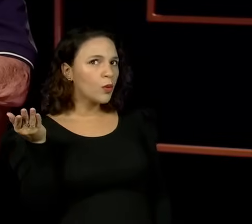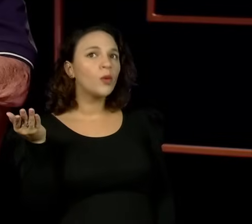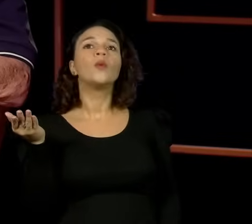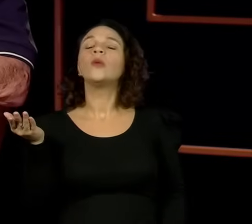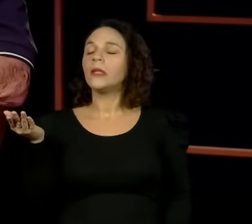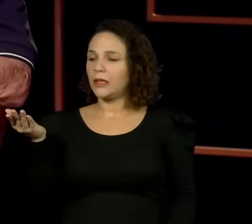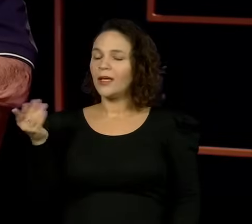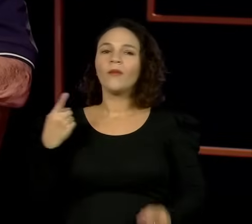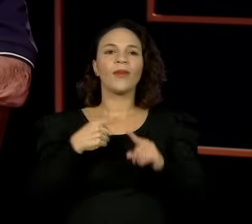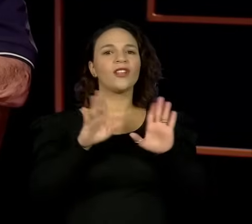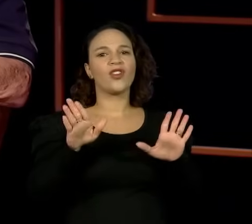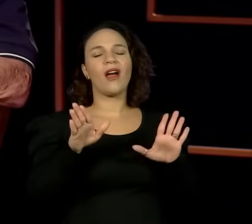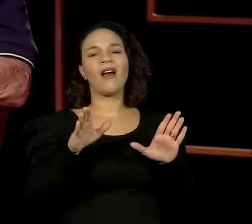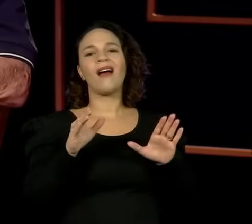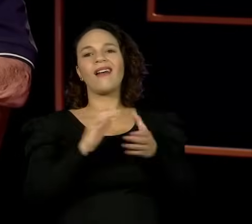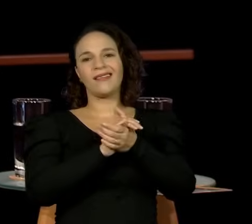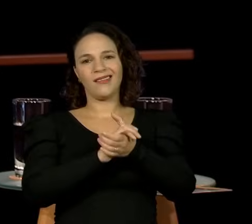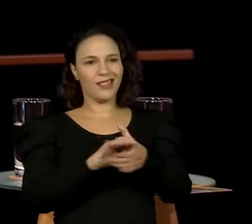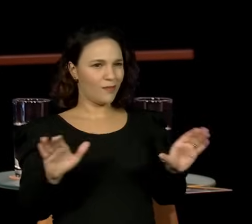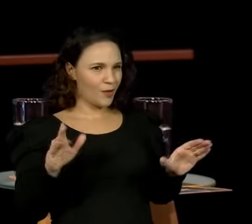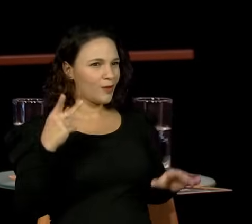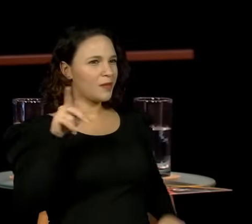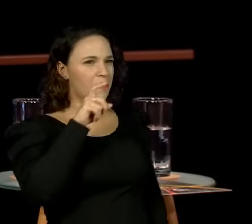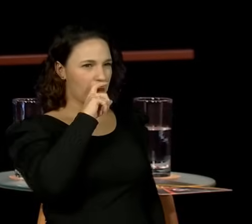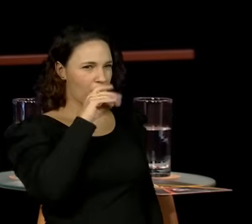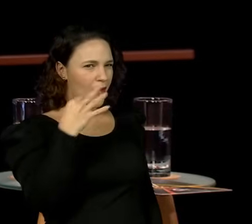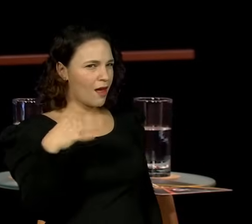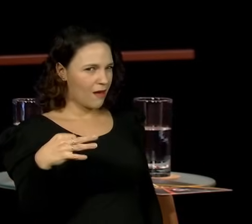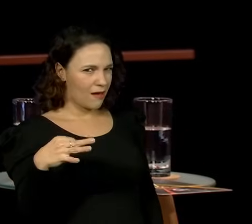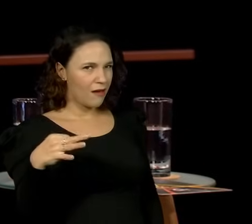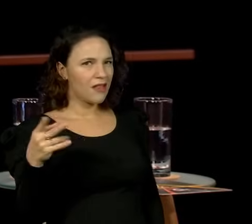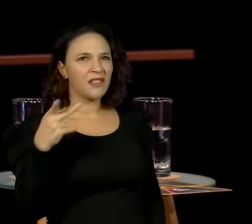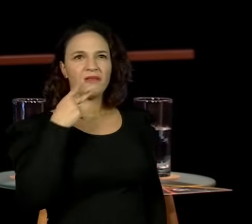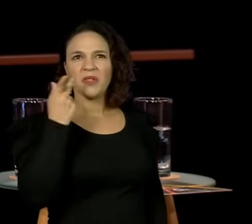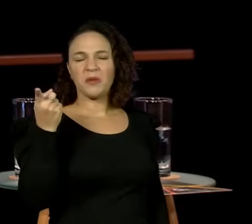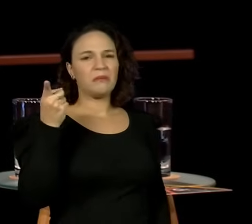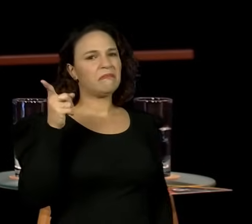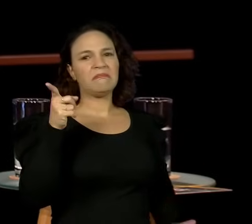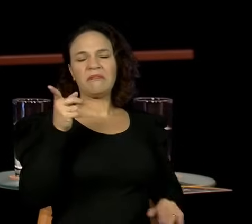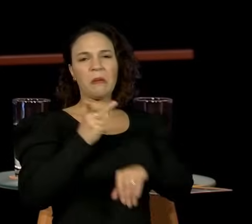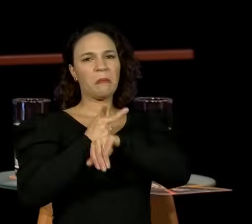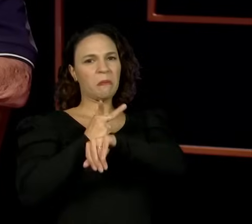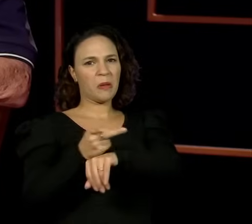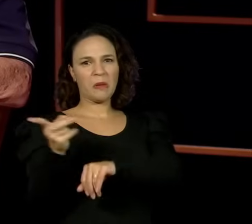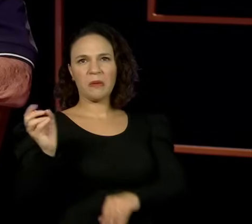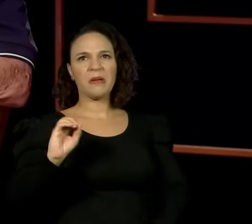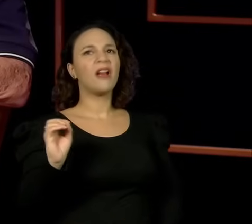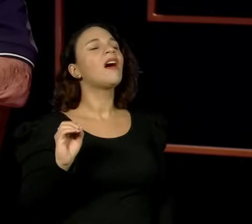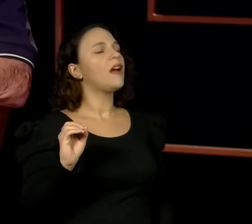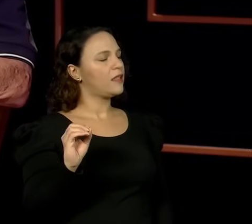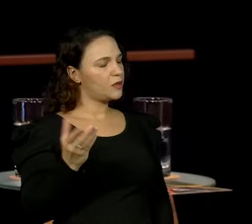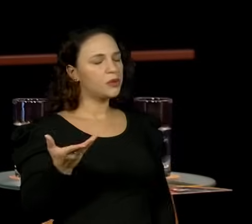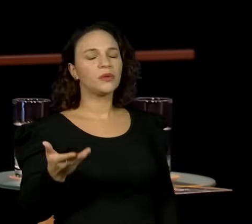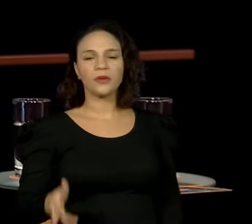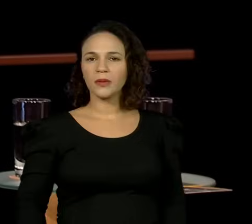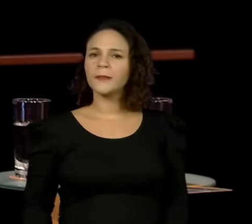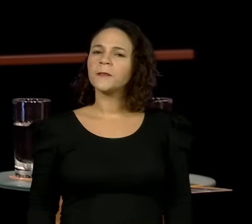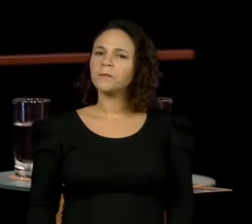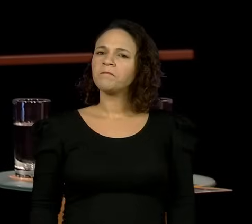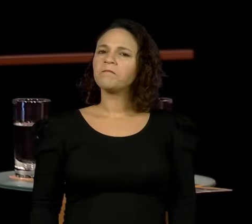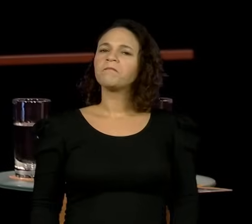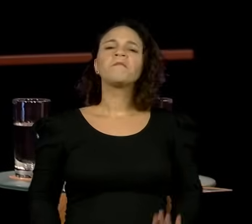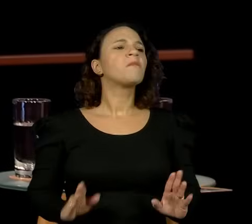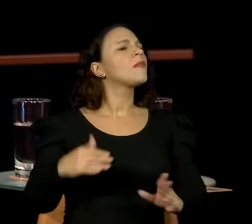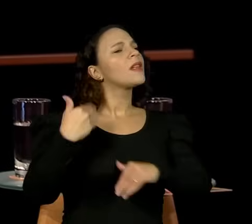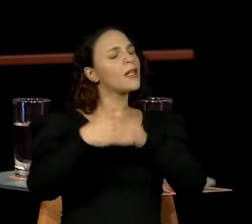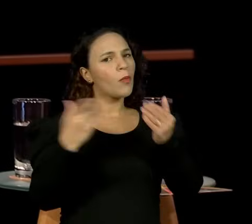ela estava separada já Já. do seu pai que você falou que nem quis saber de você. Não né? quis. Mas depois